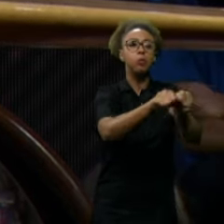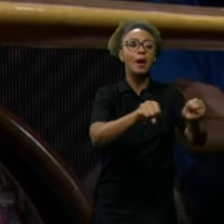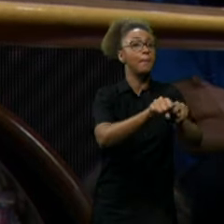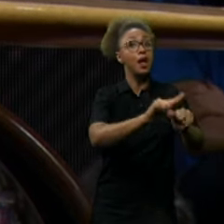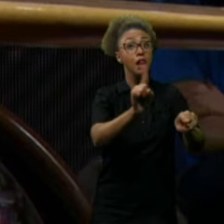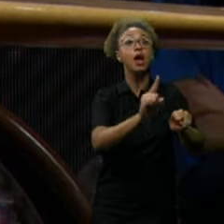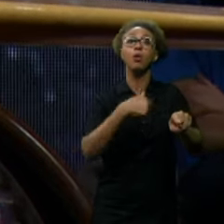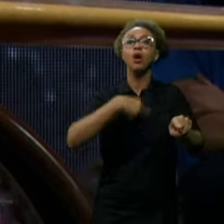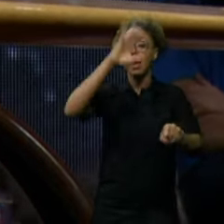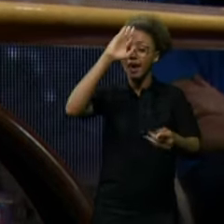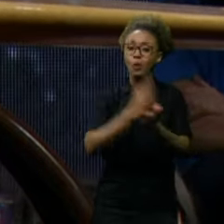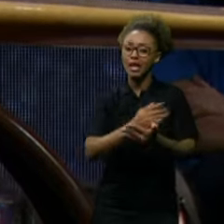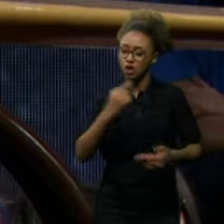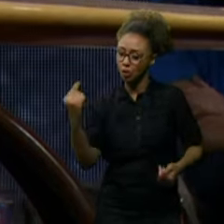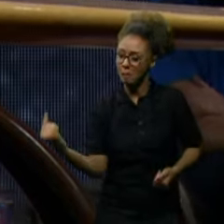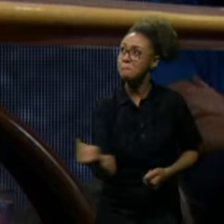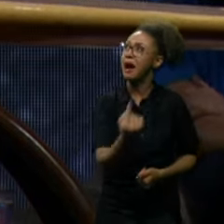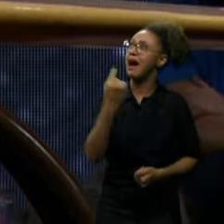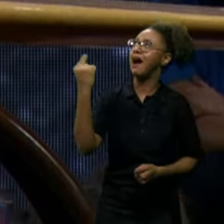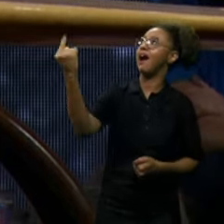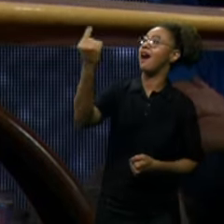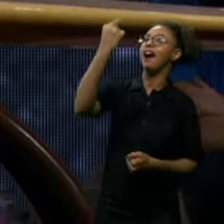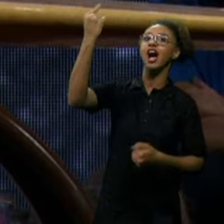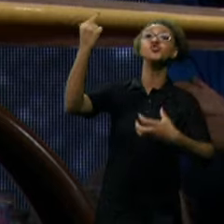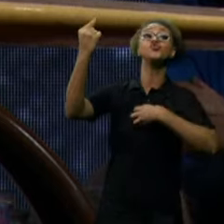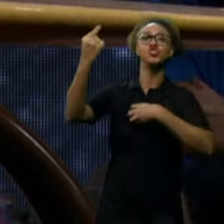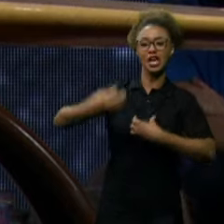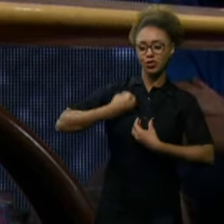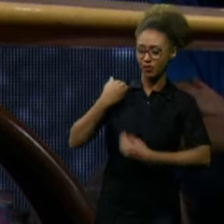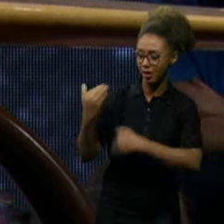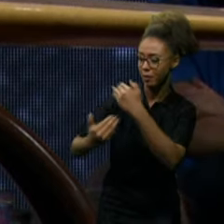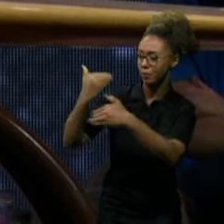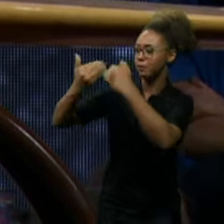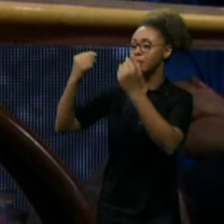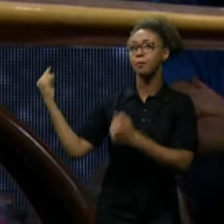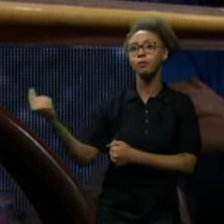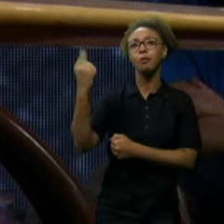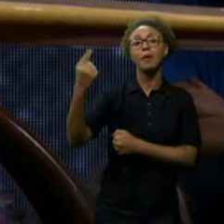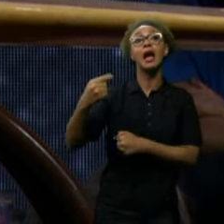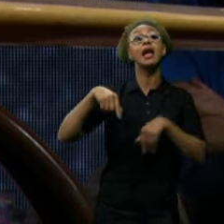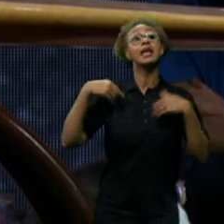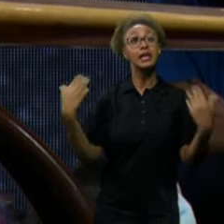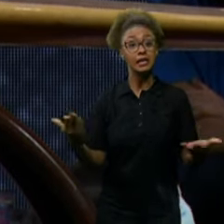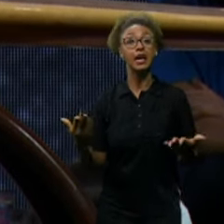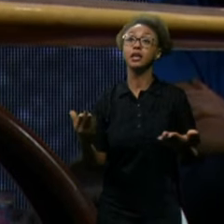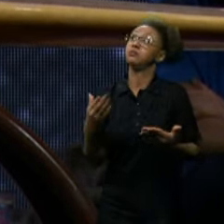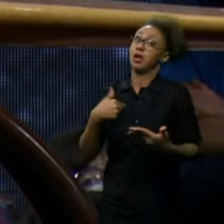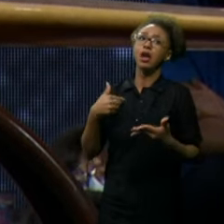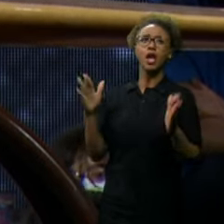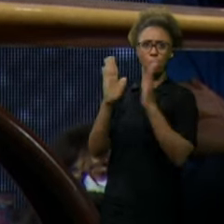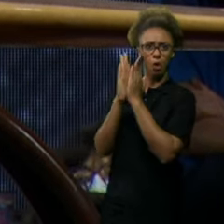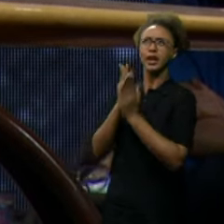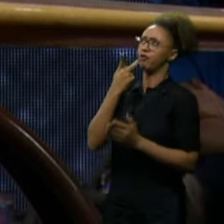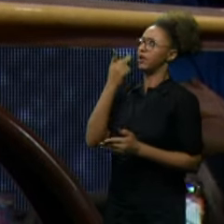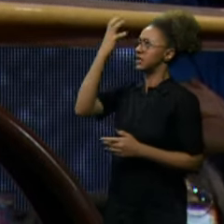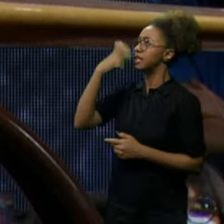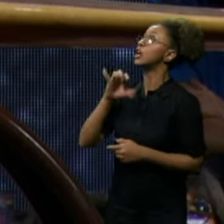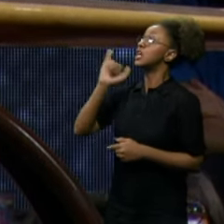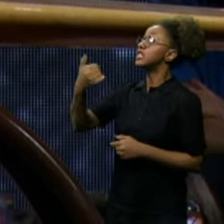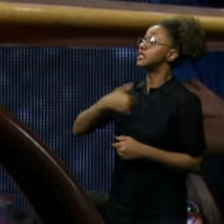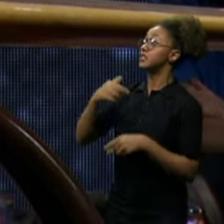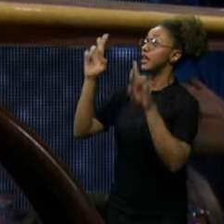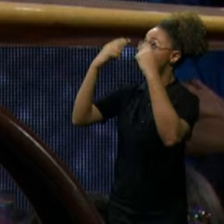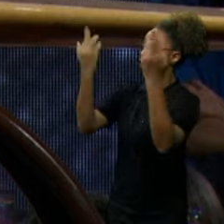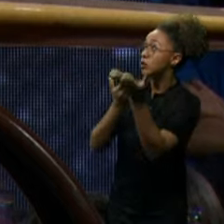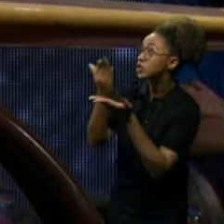eu fiz uma oração aquele ano com o seu uma oração muito séria dizendo ciência o teu reino e se o senhor me chamou para servir o